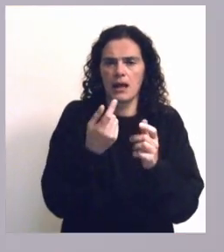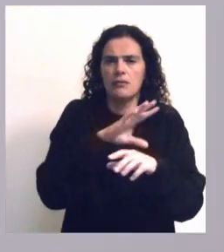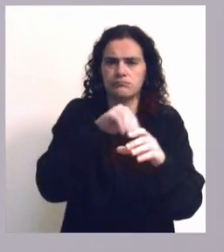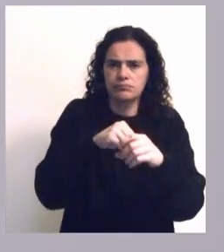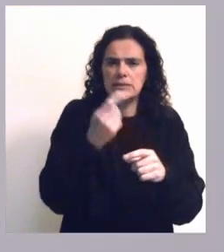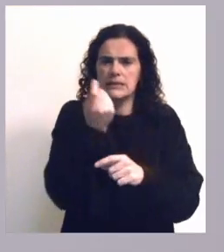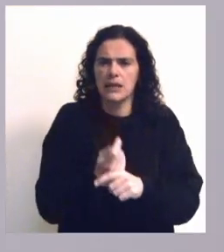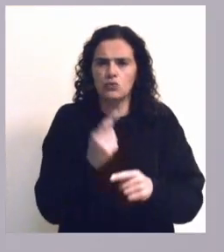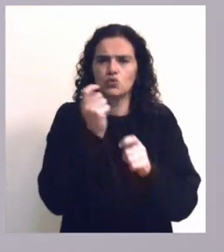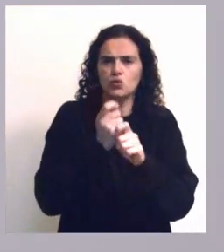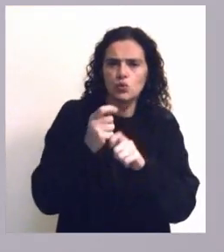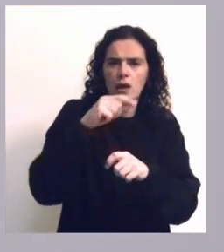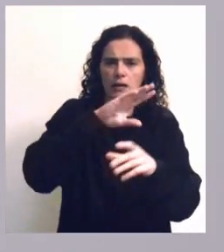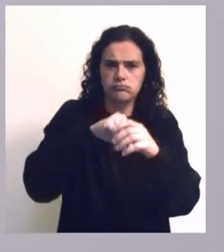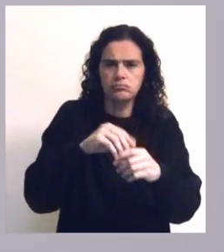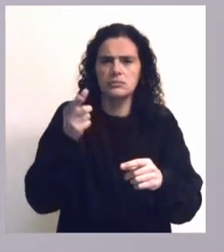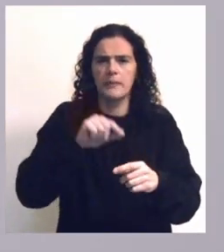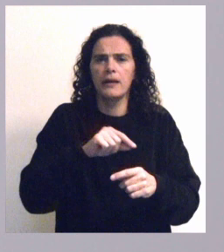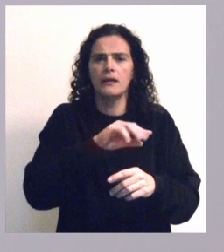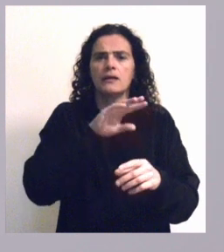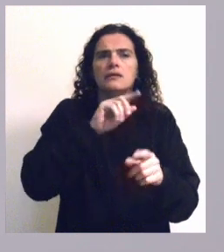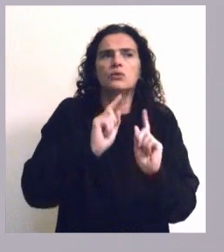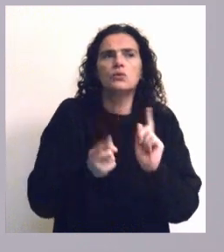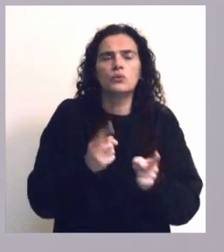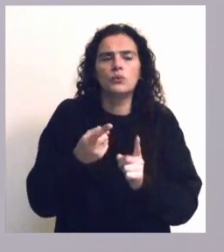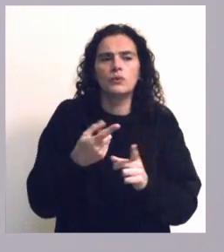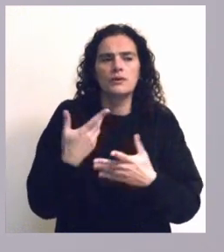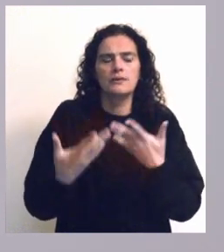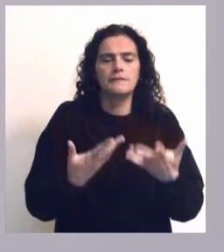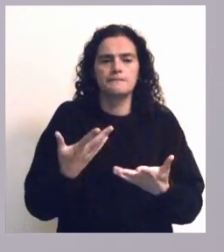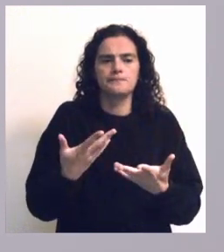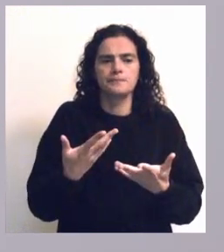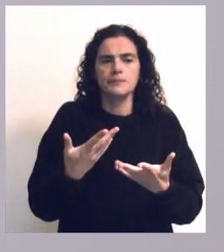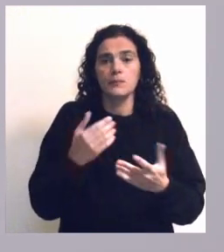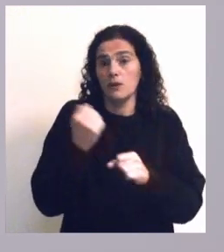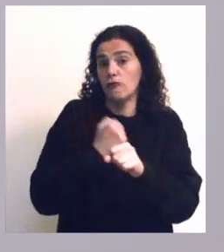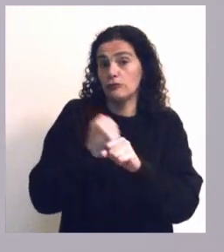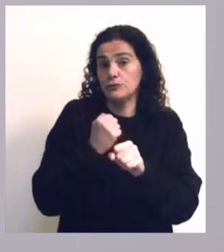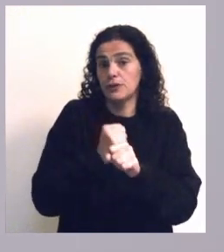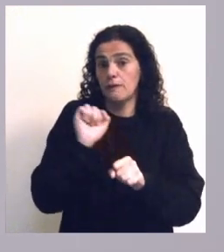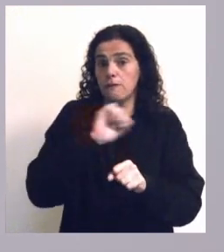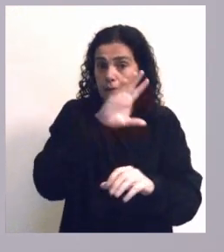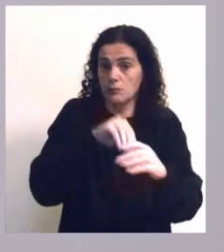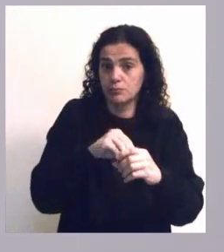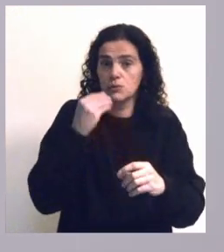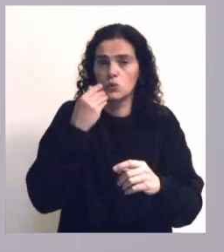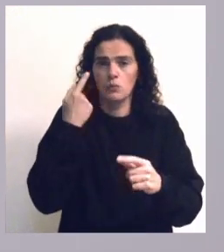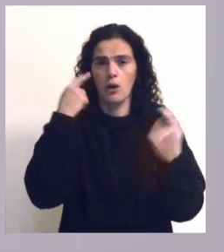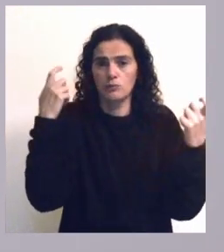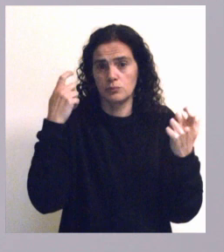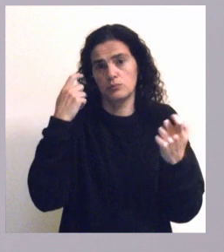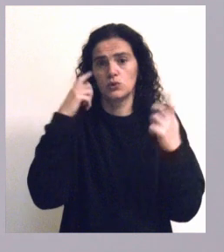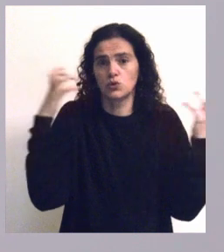são parte de um desenho, parte de uma escultura e parte também daquilo que é a sua